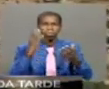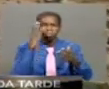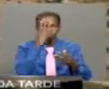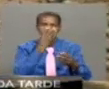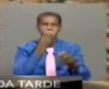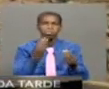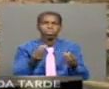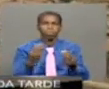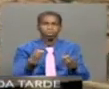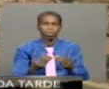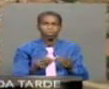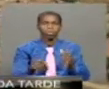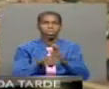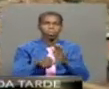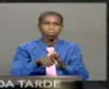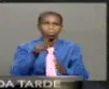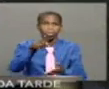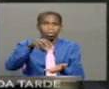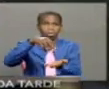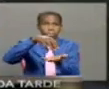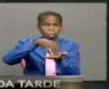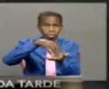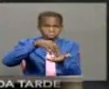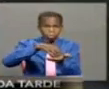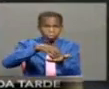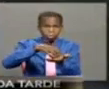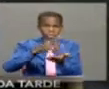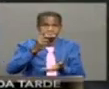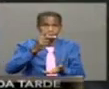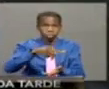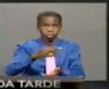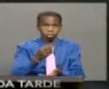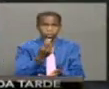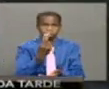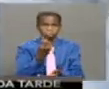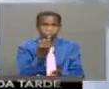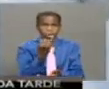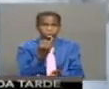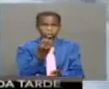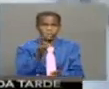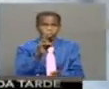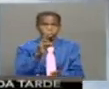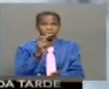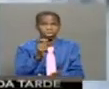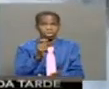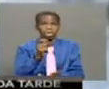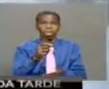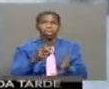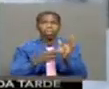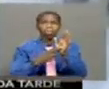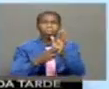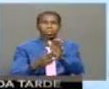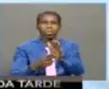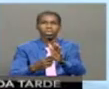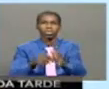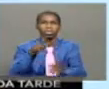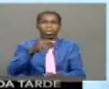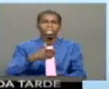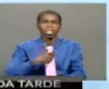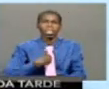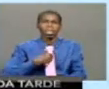No município do Cuxi, por exemplo, encontram-se as quedas de Chichalala com uma beleza deslumbrante e irresistível